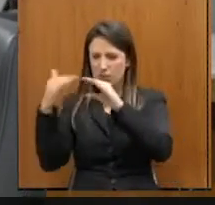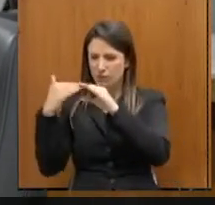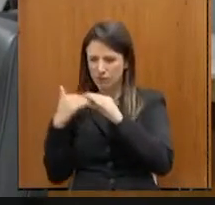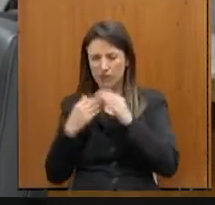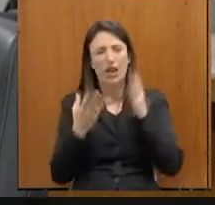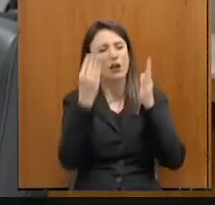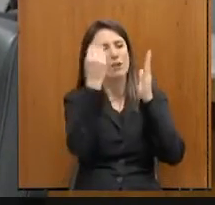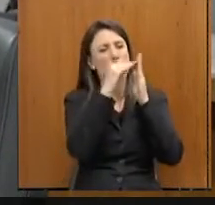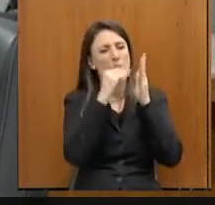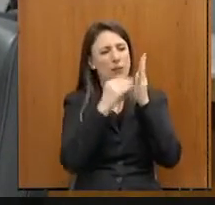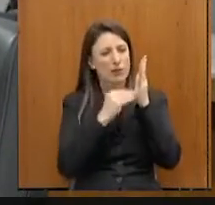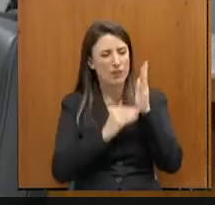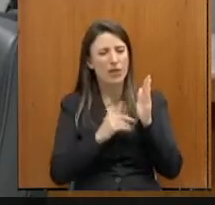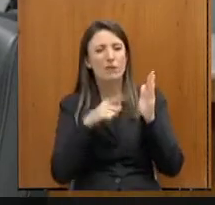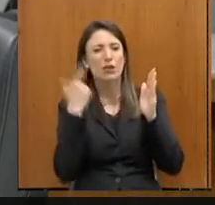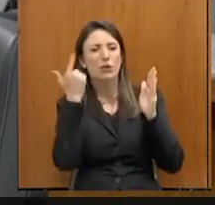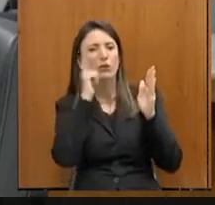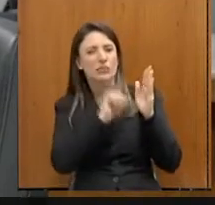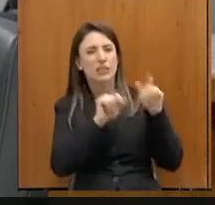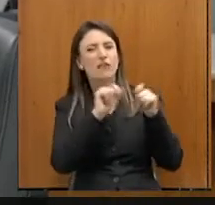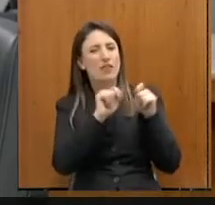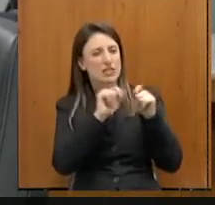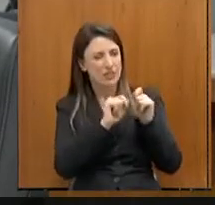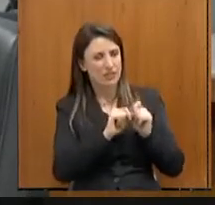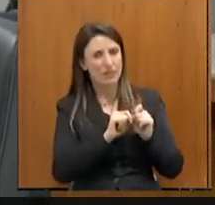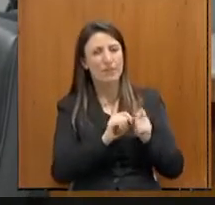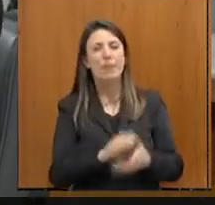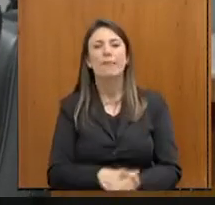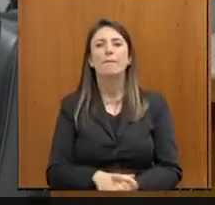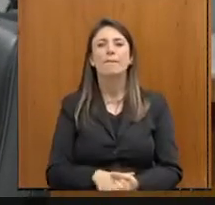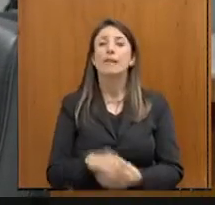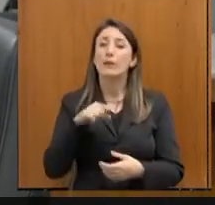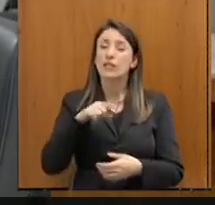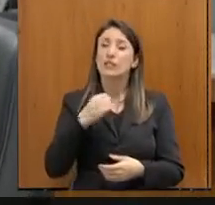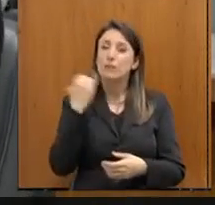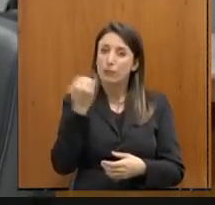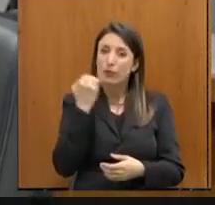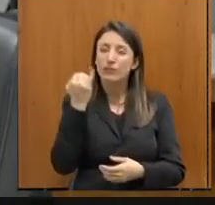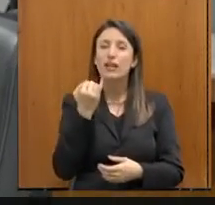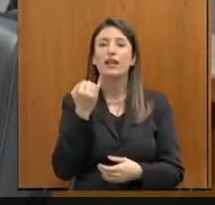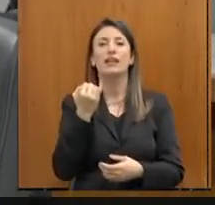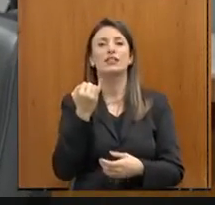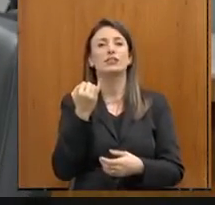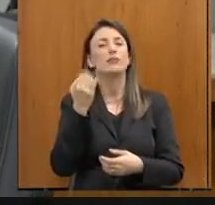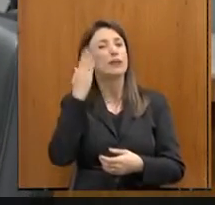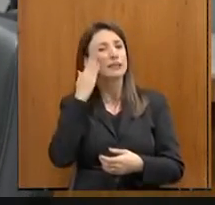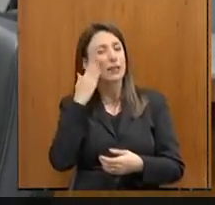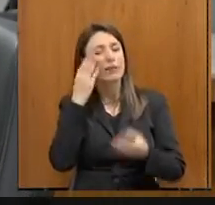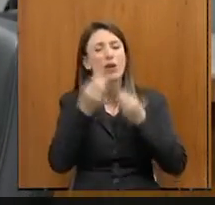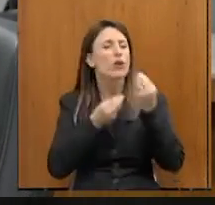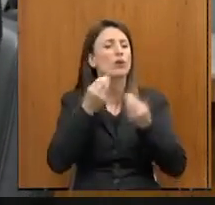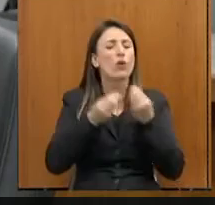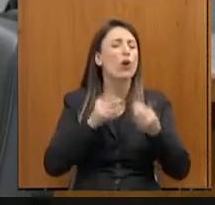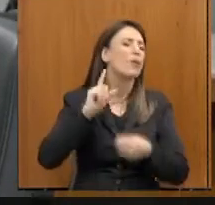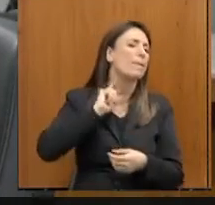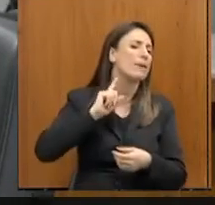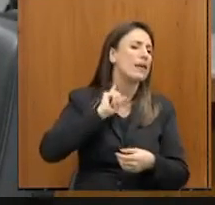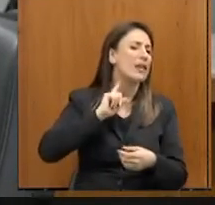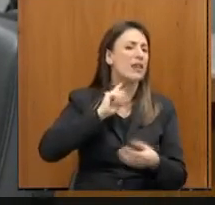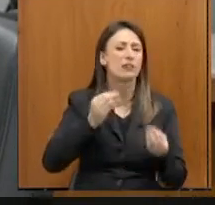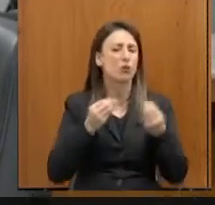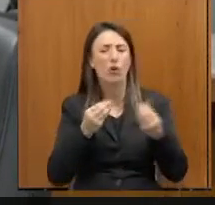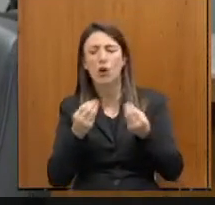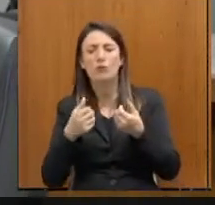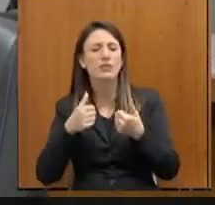lista de atendimento este Amarante foi muito importante pra gente tem um retrato da situação de Minas e até mesmo que a gente